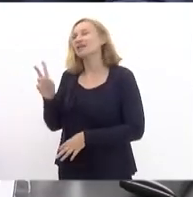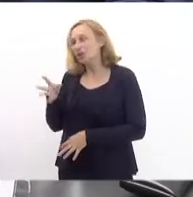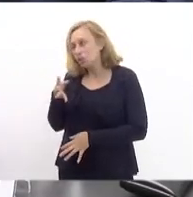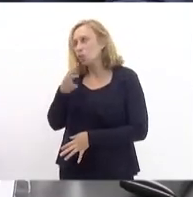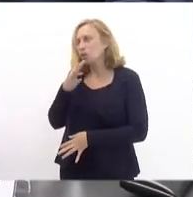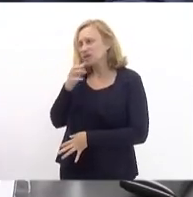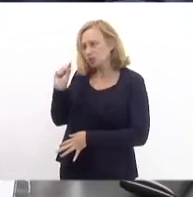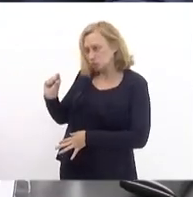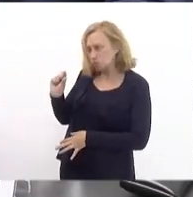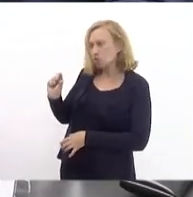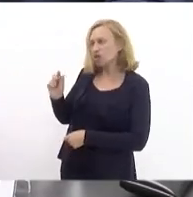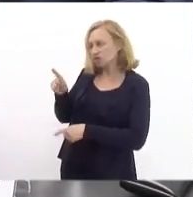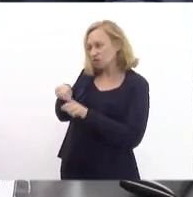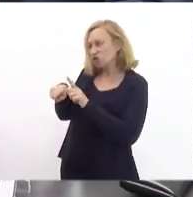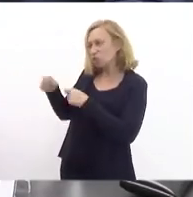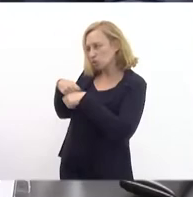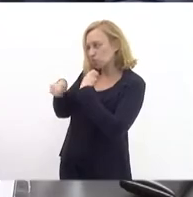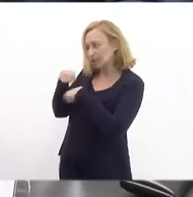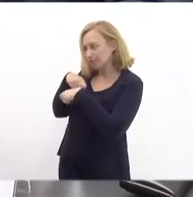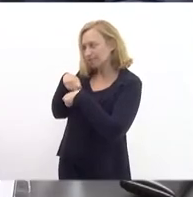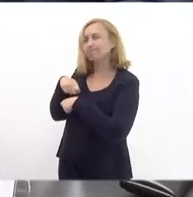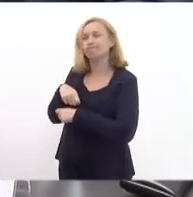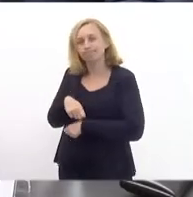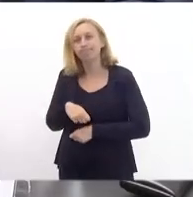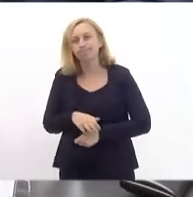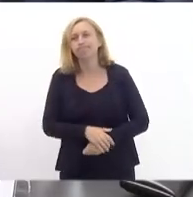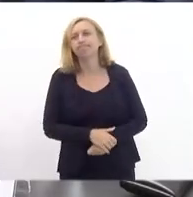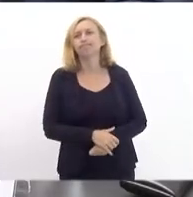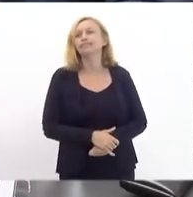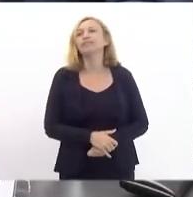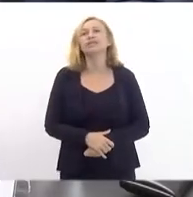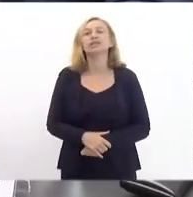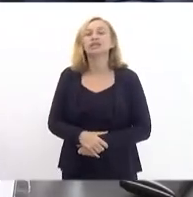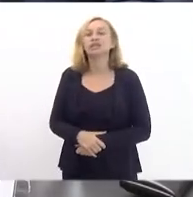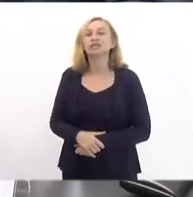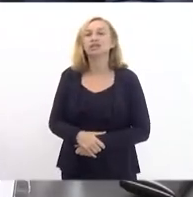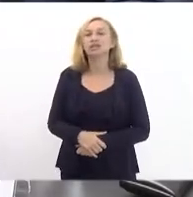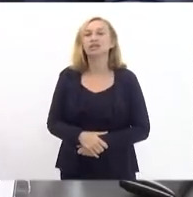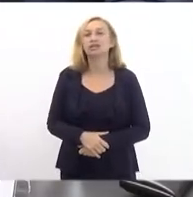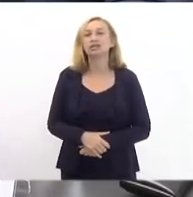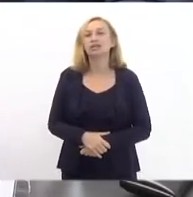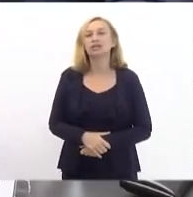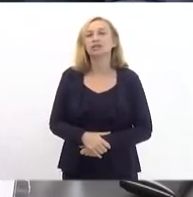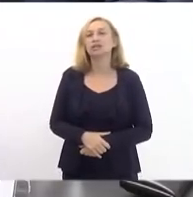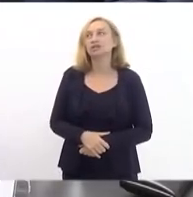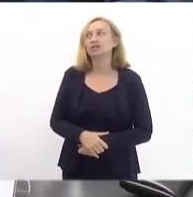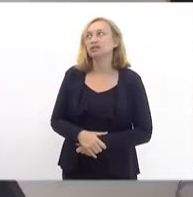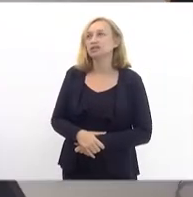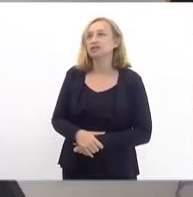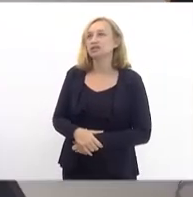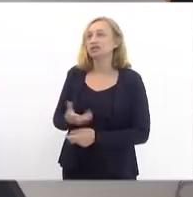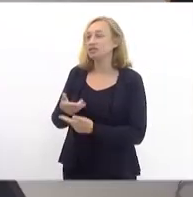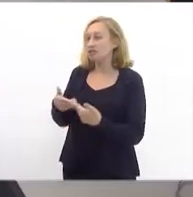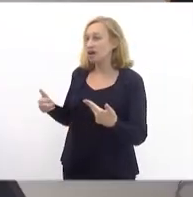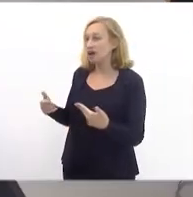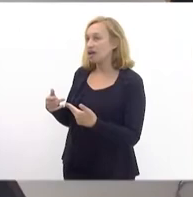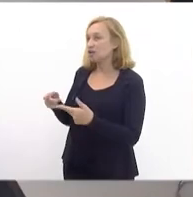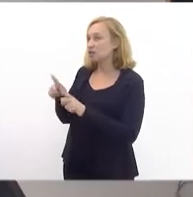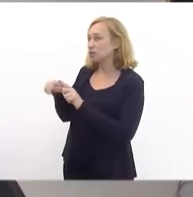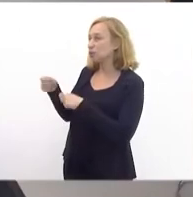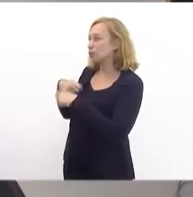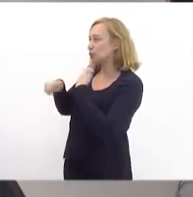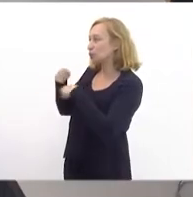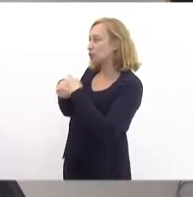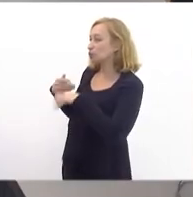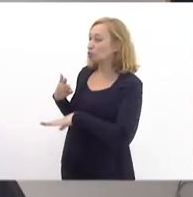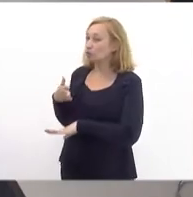fundamentos muito importantes de economia. Até porque tem grandes economistas que, quando sentam na